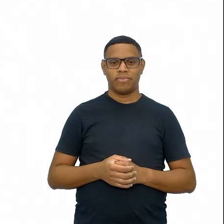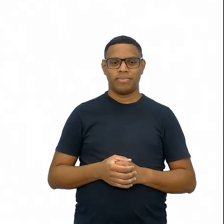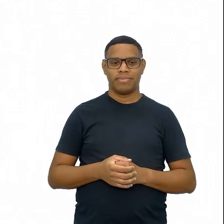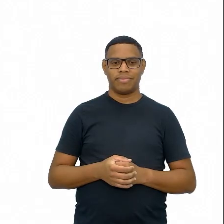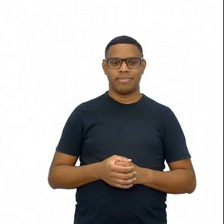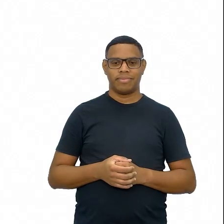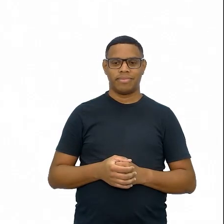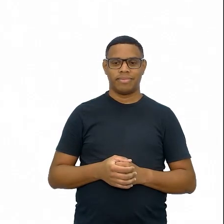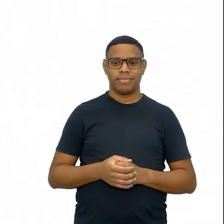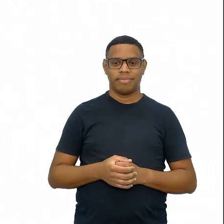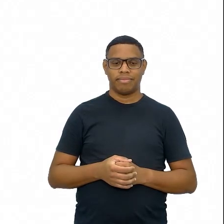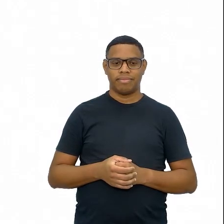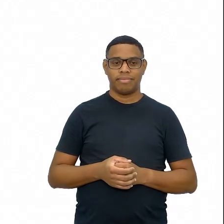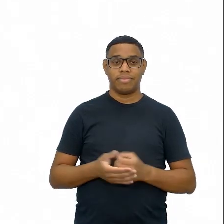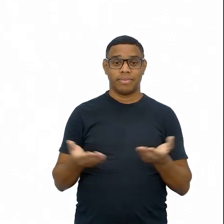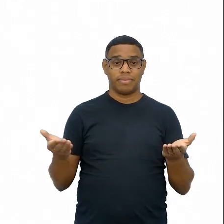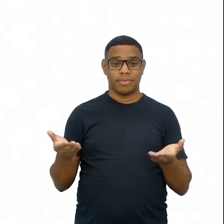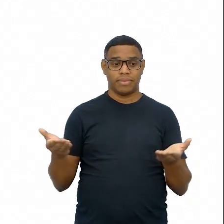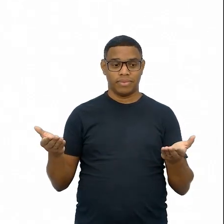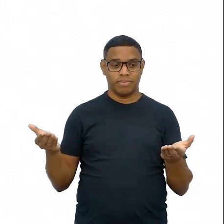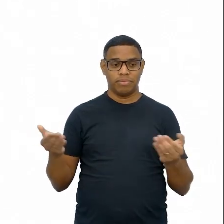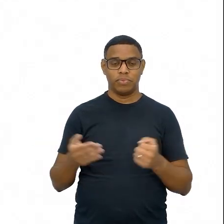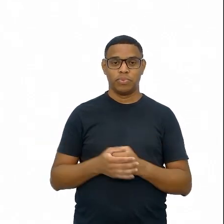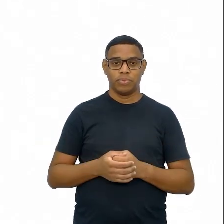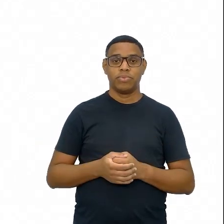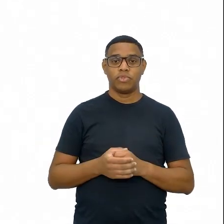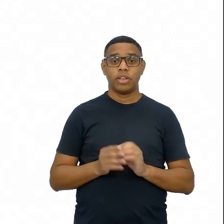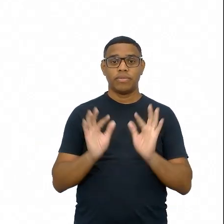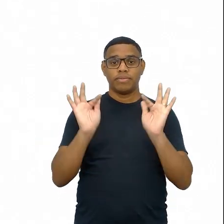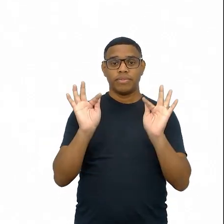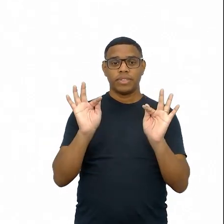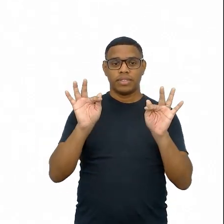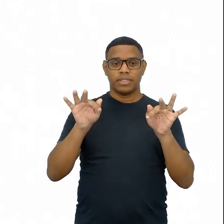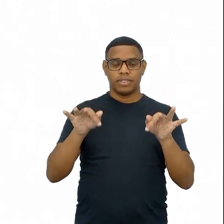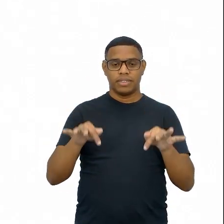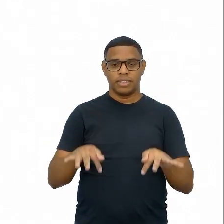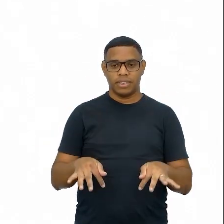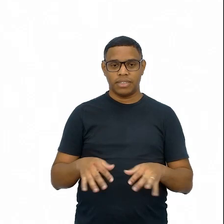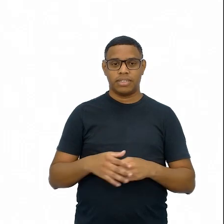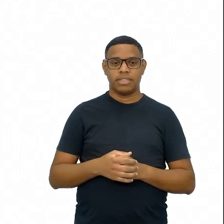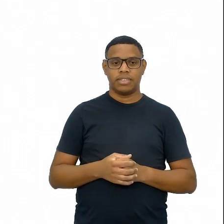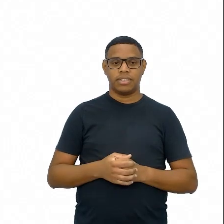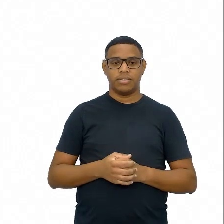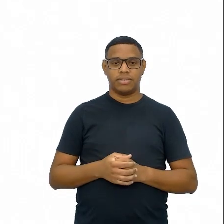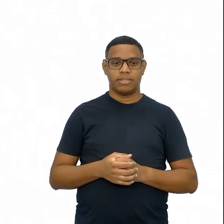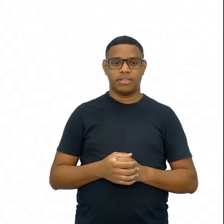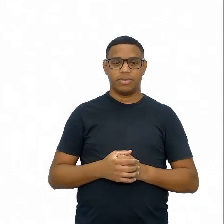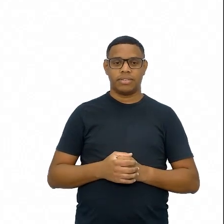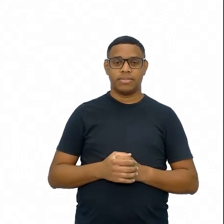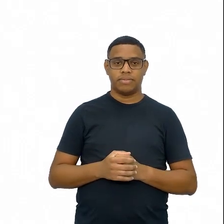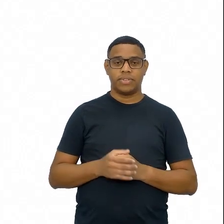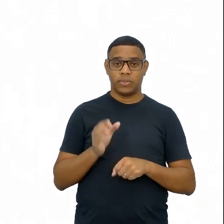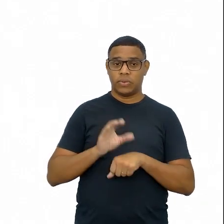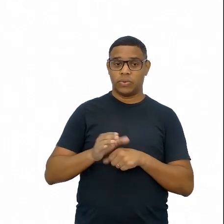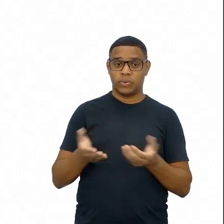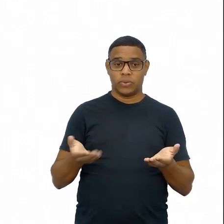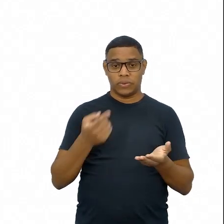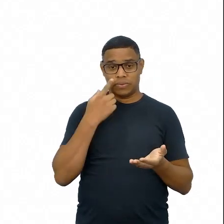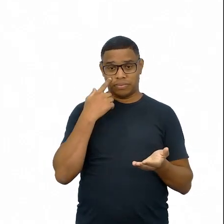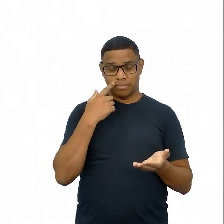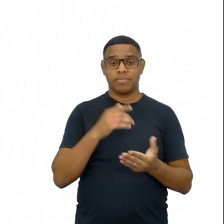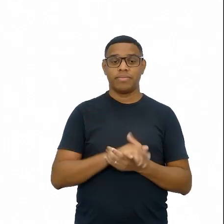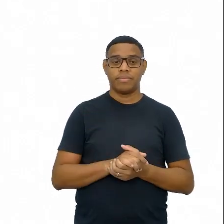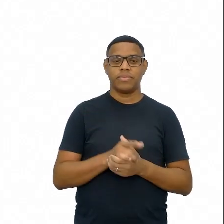Então, vamos lá. Estamos chegando aqui no finalzinho da nossa formação. Então, vamos lá. Então,